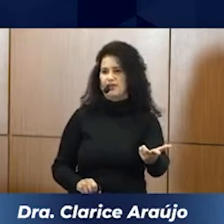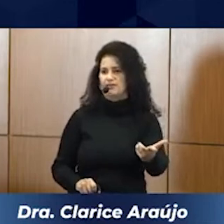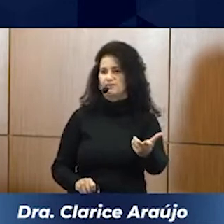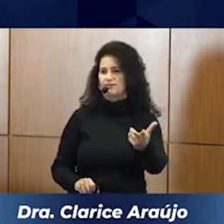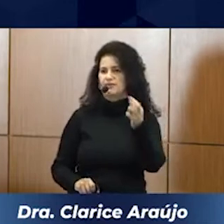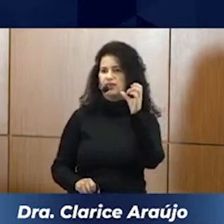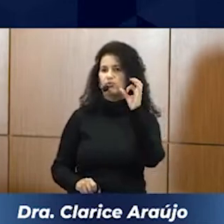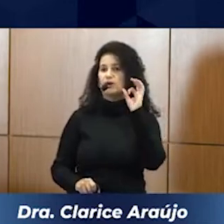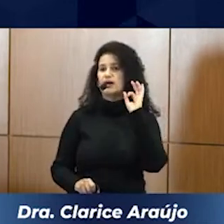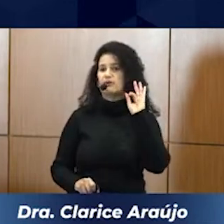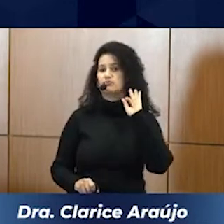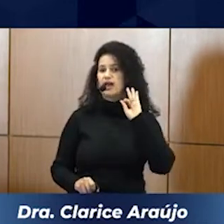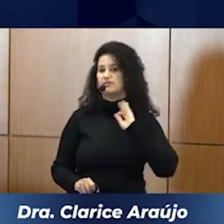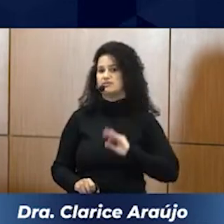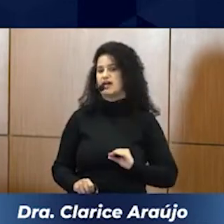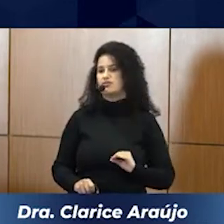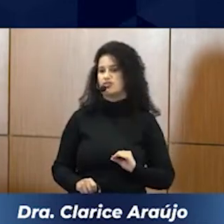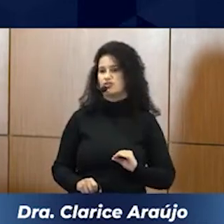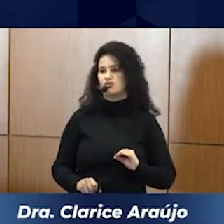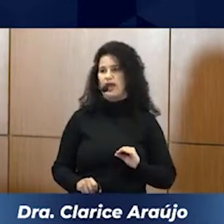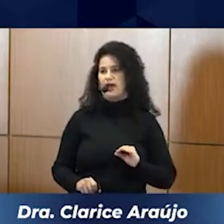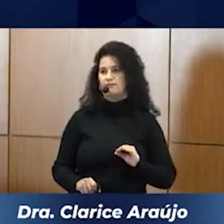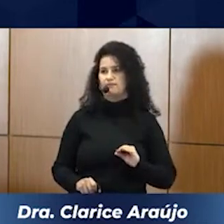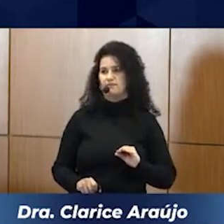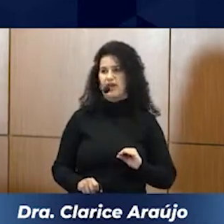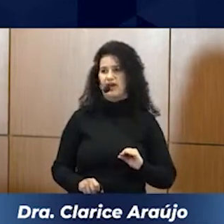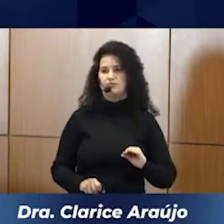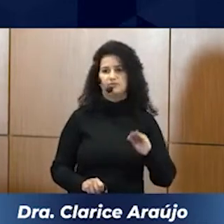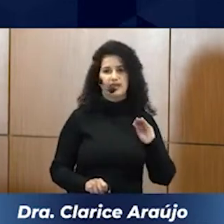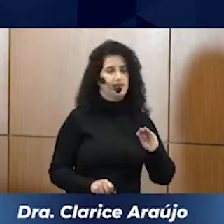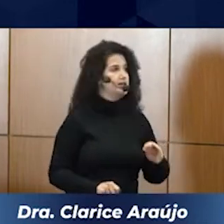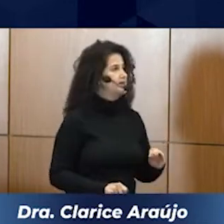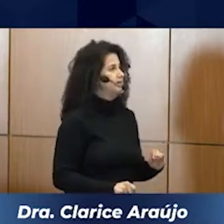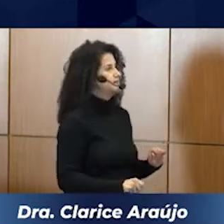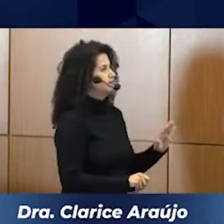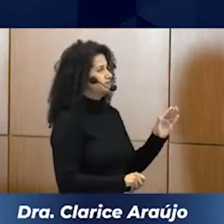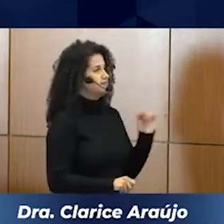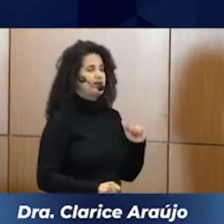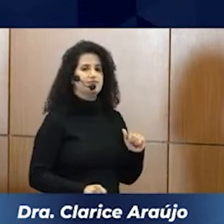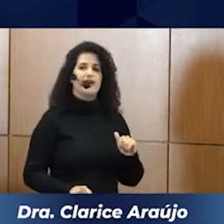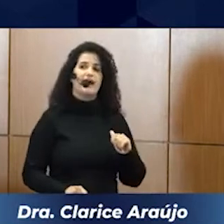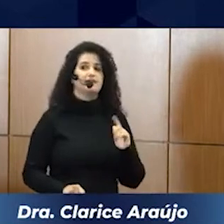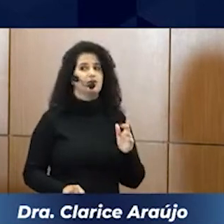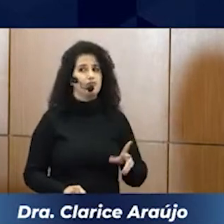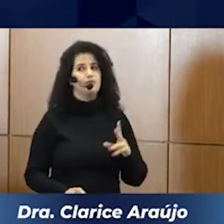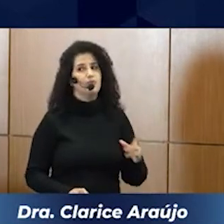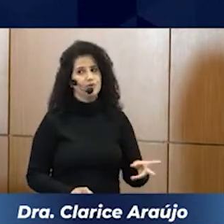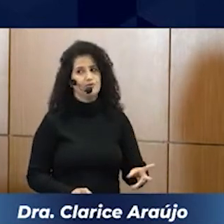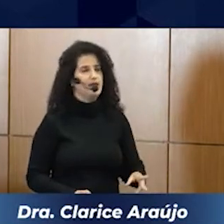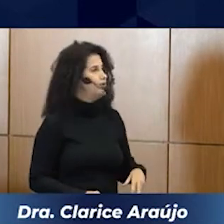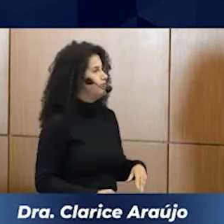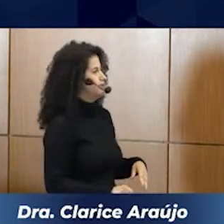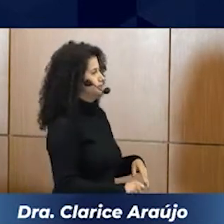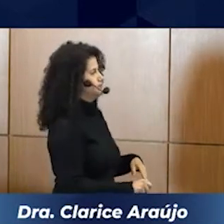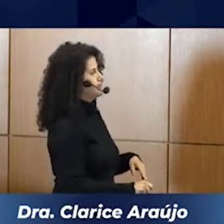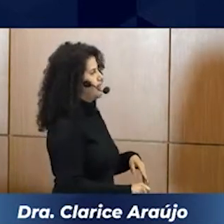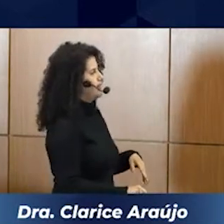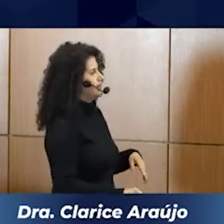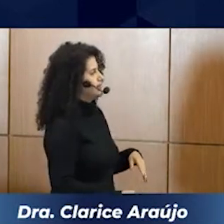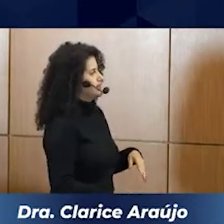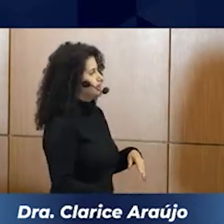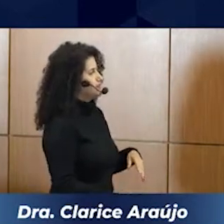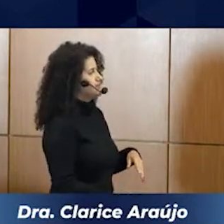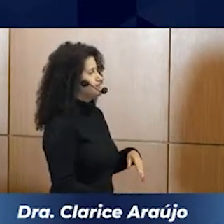efeito dela? Tem um dado estatístico lá, tá? D. Então, você vai ver, ah, então foi muito melhor mesmo.